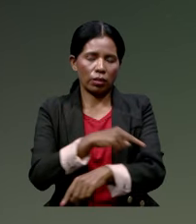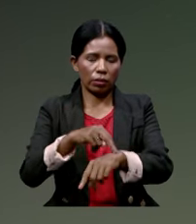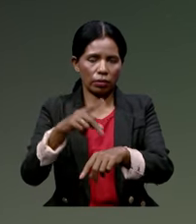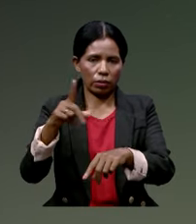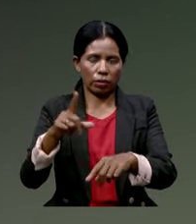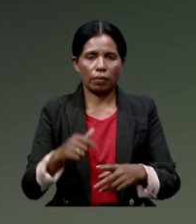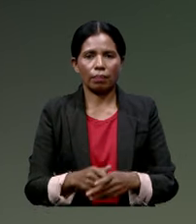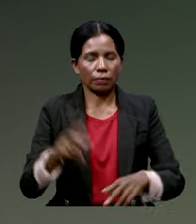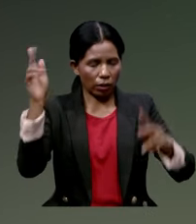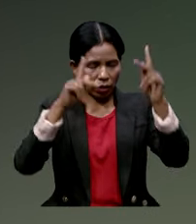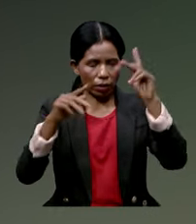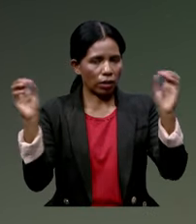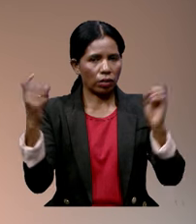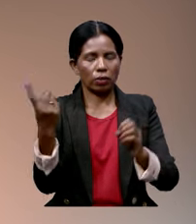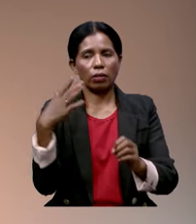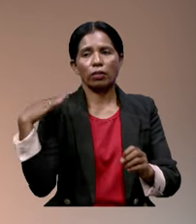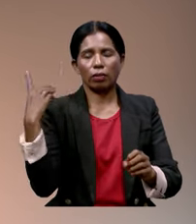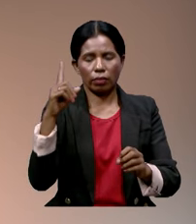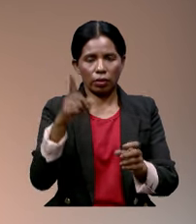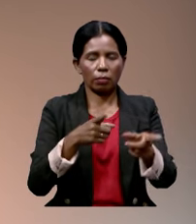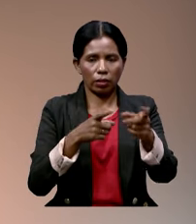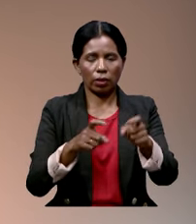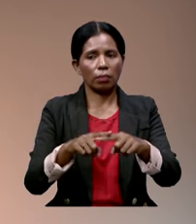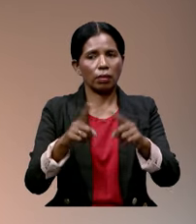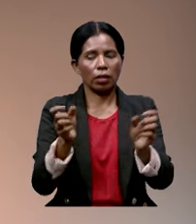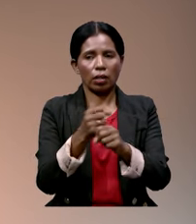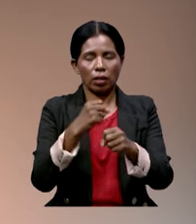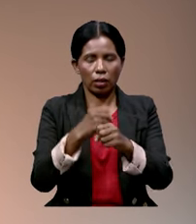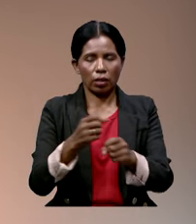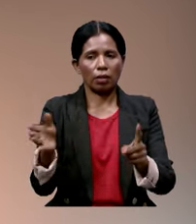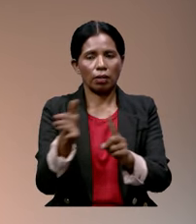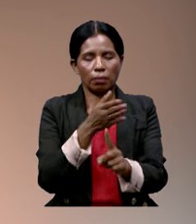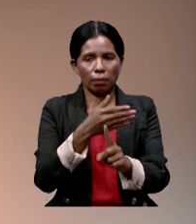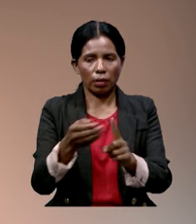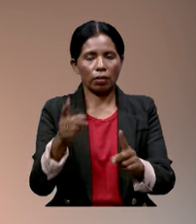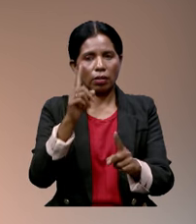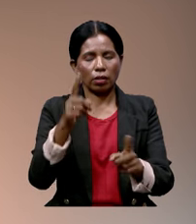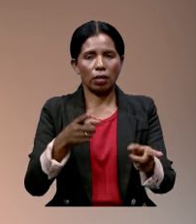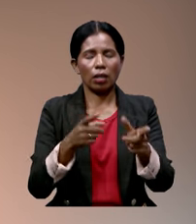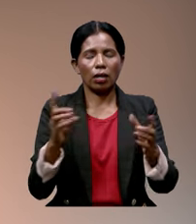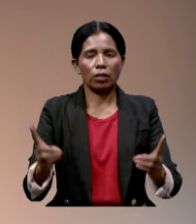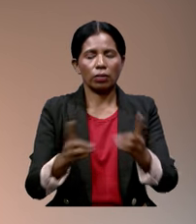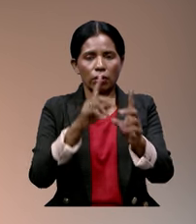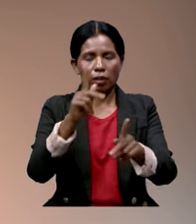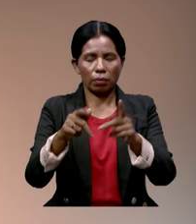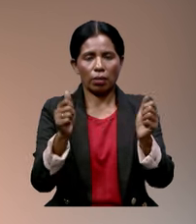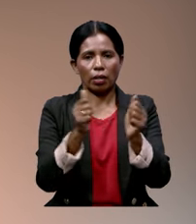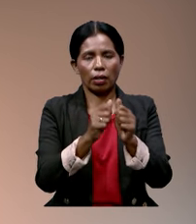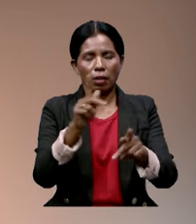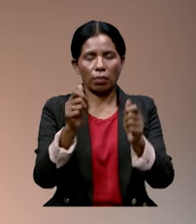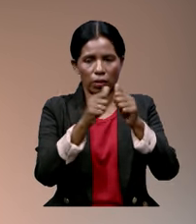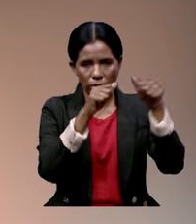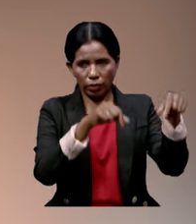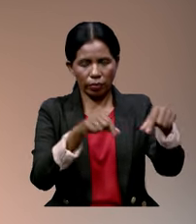tratamento. Caso refere la os date jovem ida maketan tiro, mai be halo mos agressão físico, hasoro cidadão ida ho condição